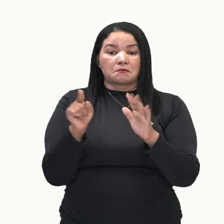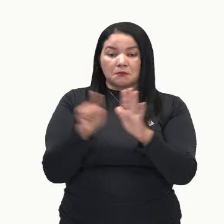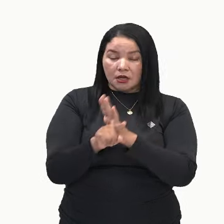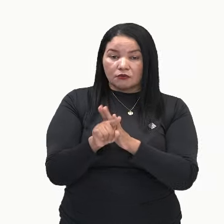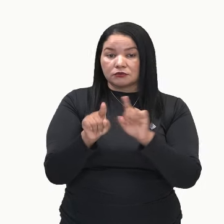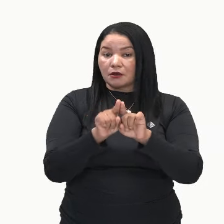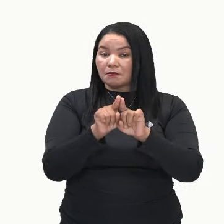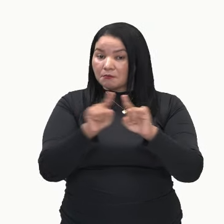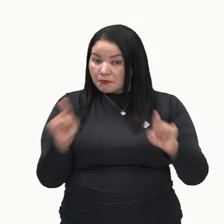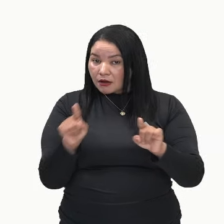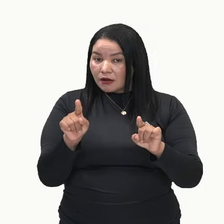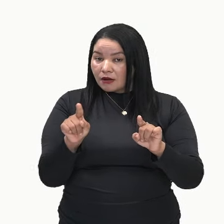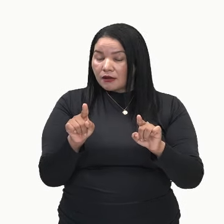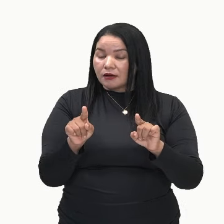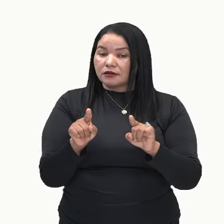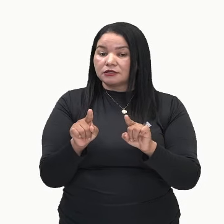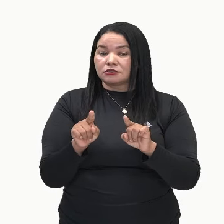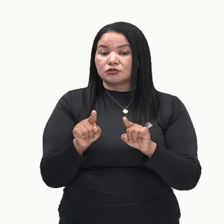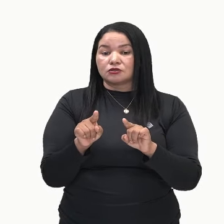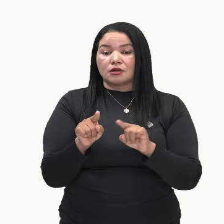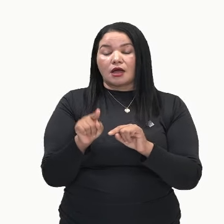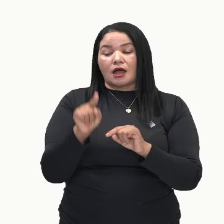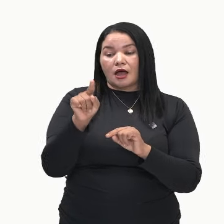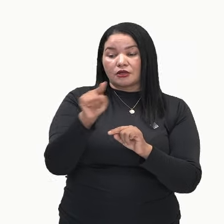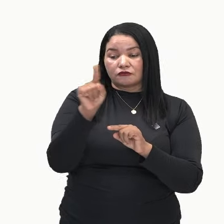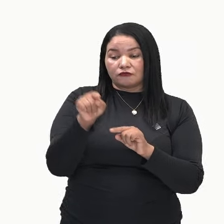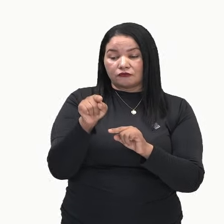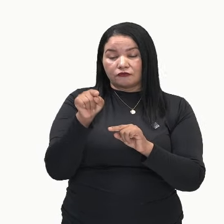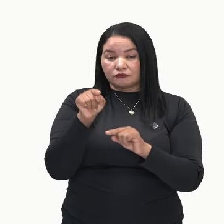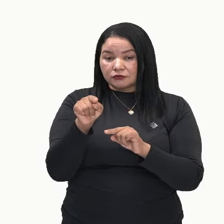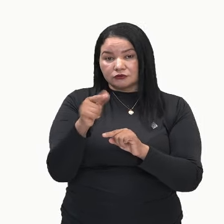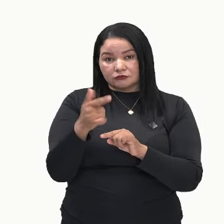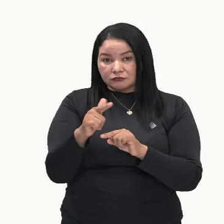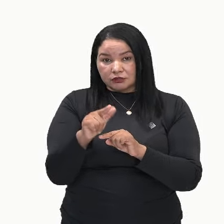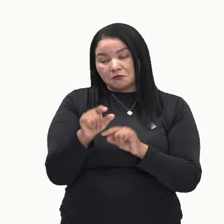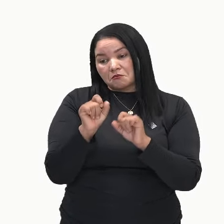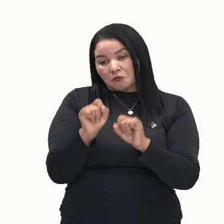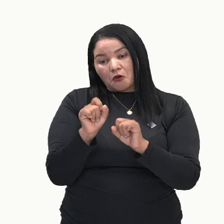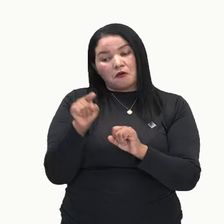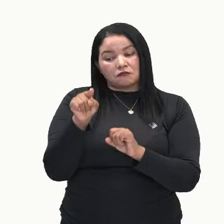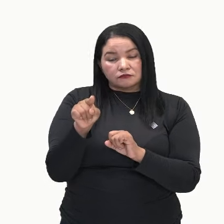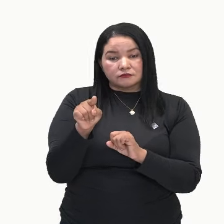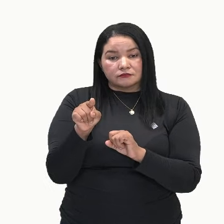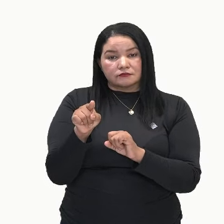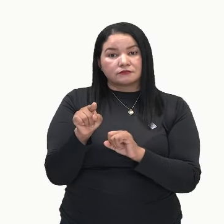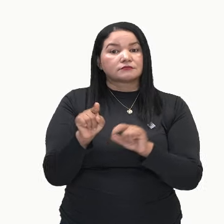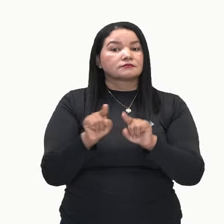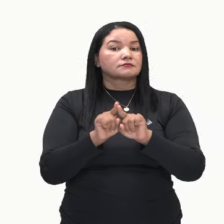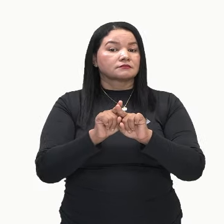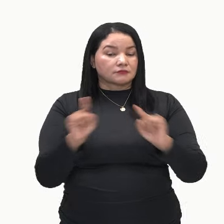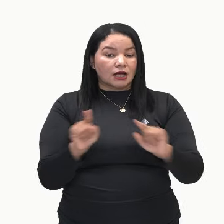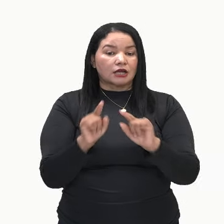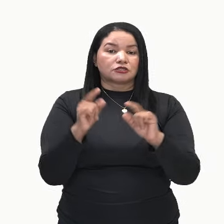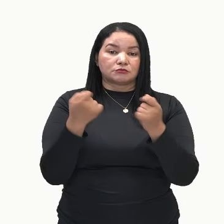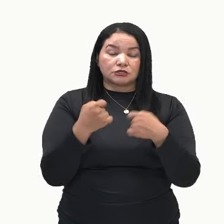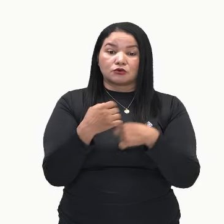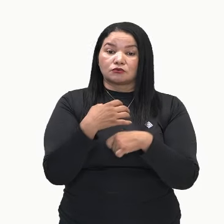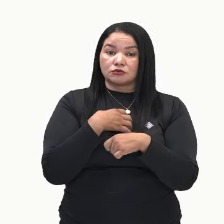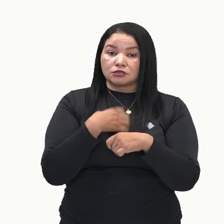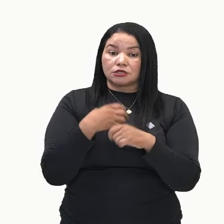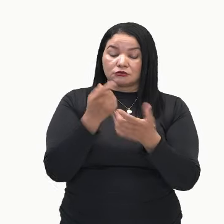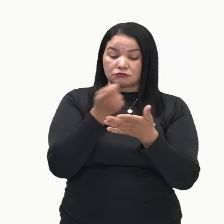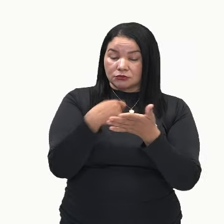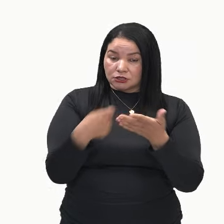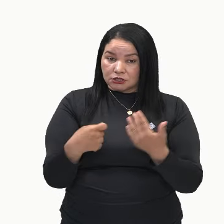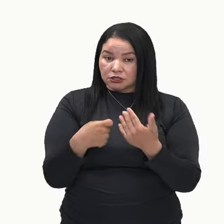perguntas, elas não utilizam o ponto de interrogação. É claro que ela precisa ter uma forma específica de ser escrita,